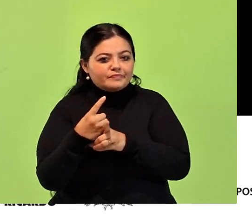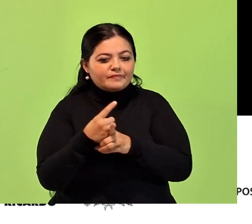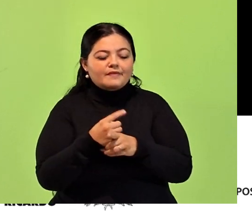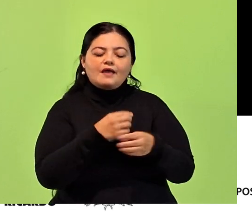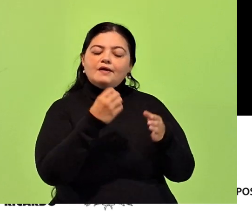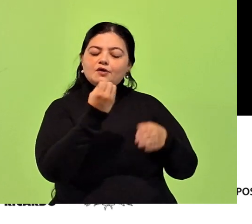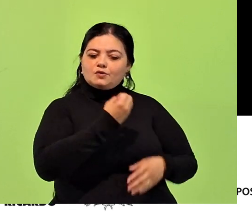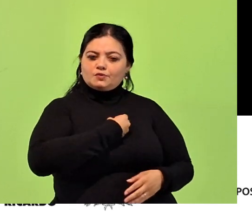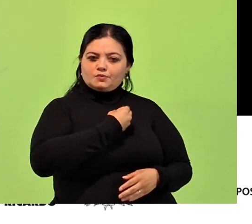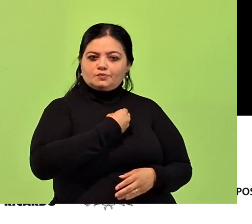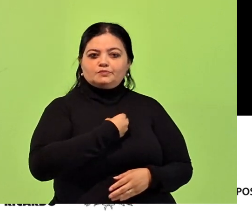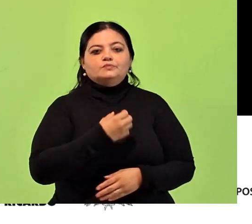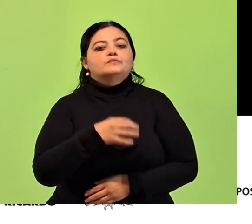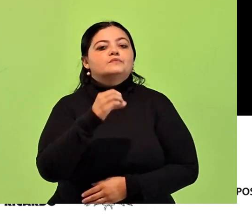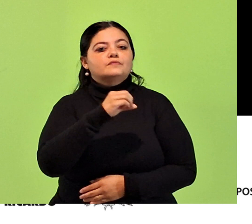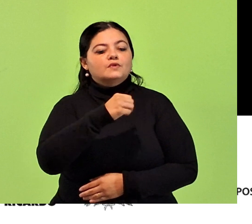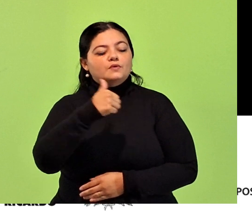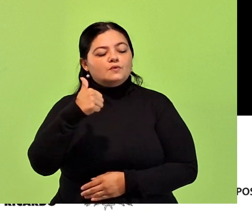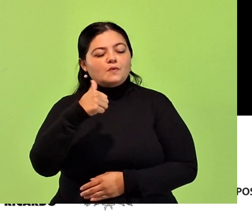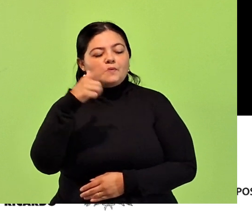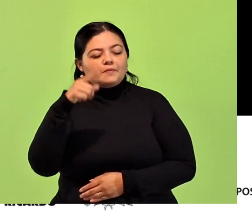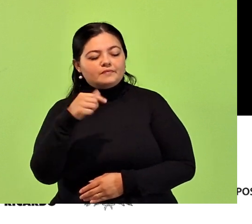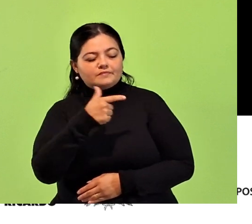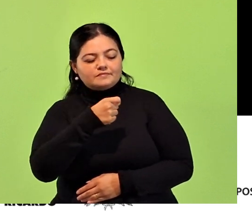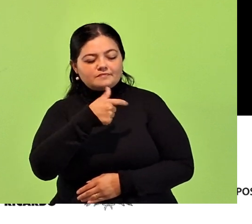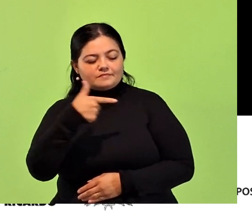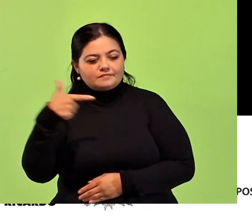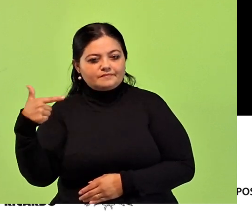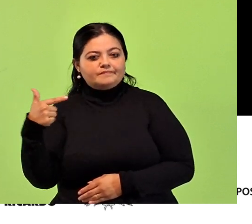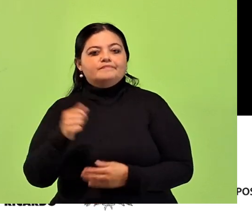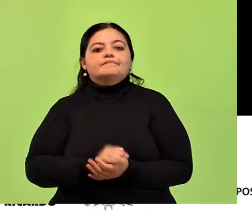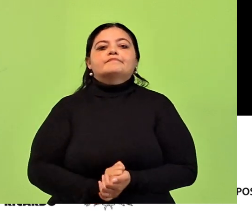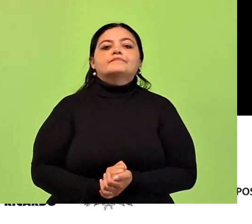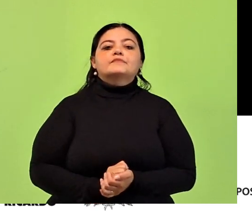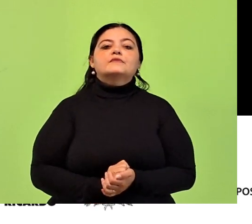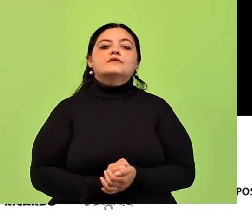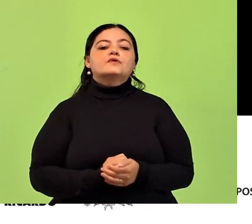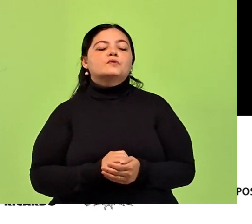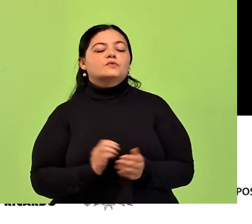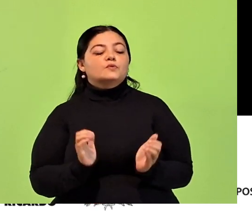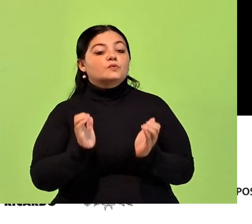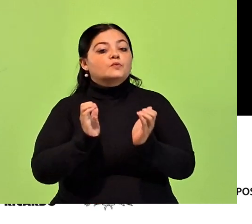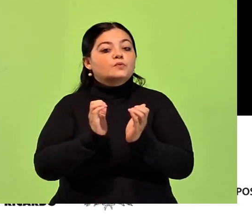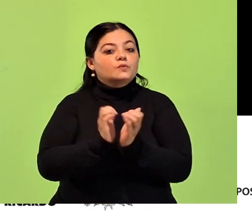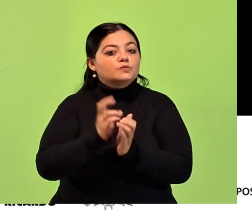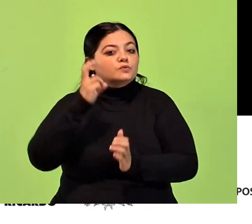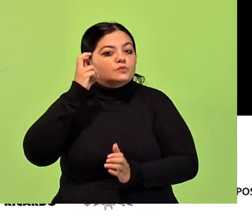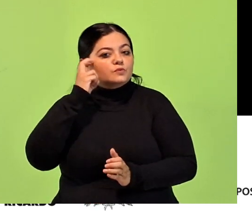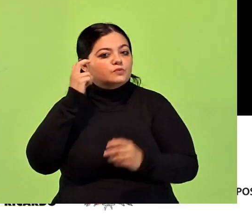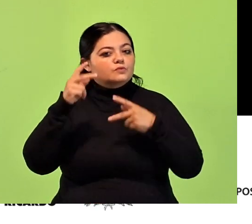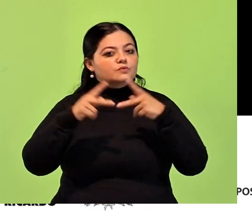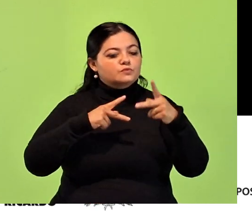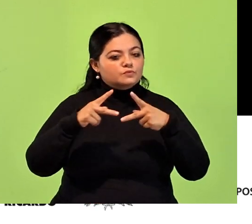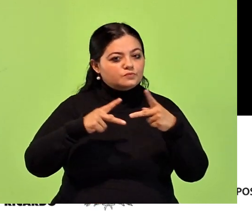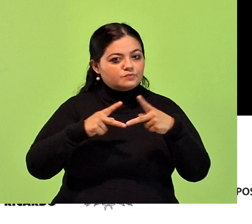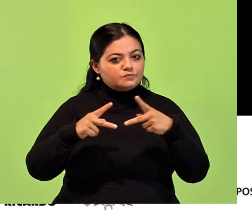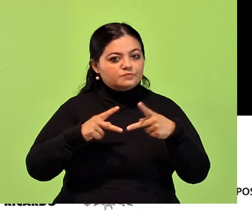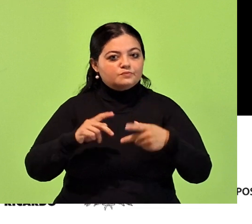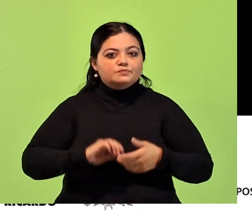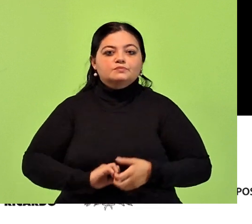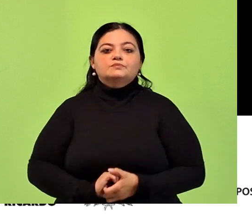37/2022, beneficiado pelo edital 01/2022 de criação e temporada do Fundo Municipal de Cultura de São José dos